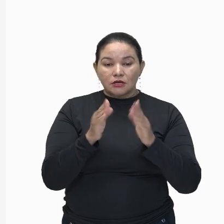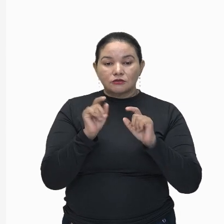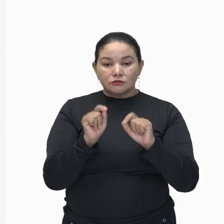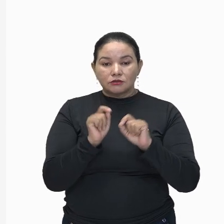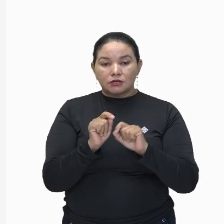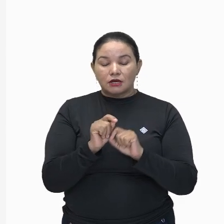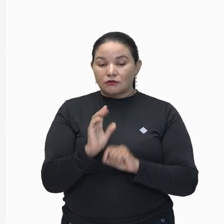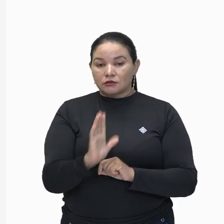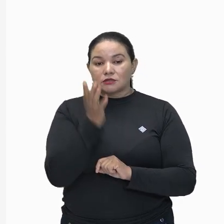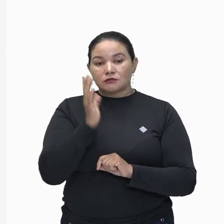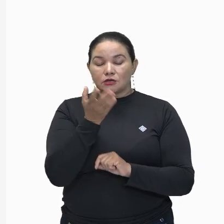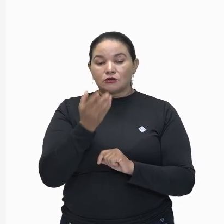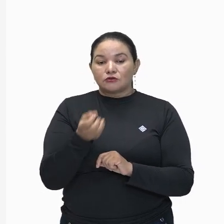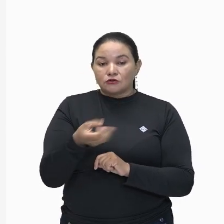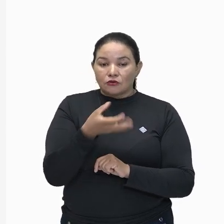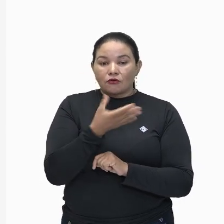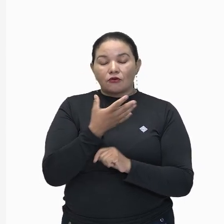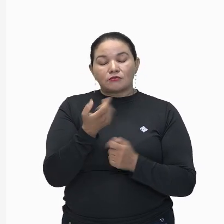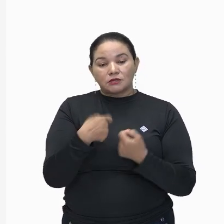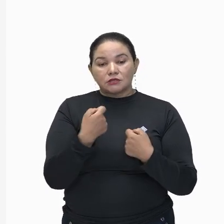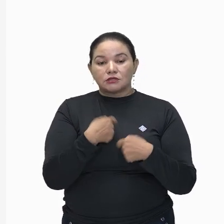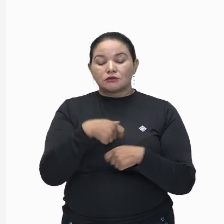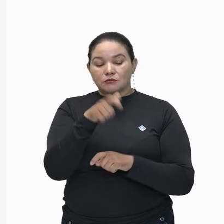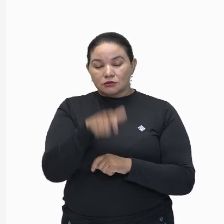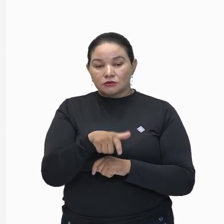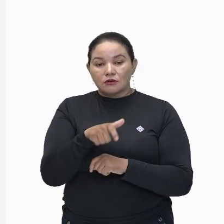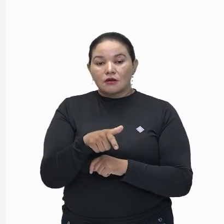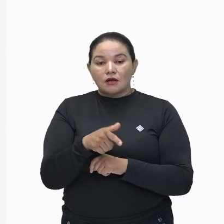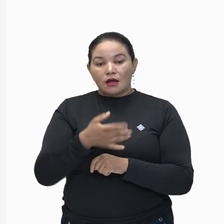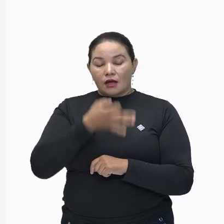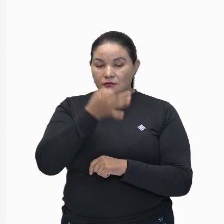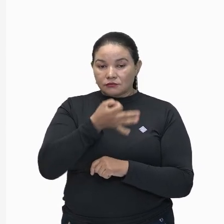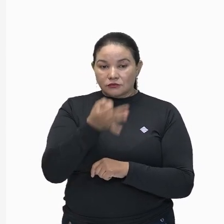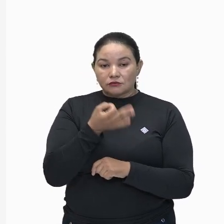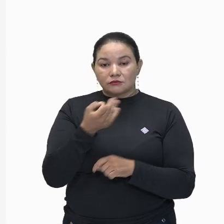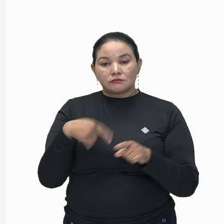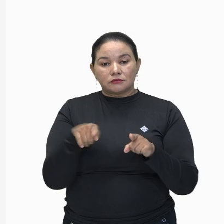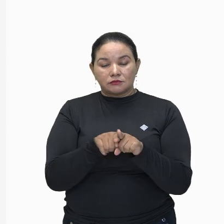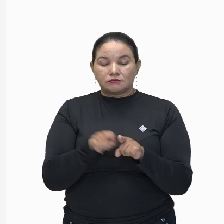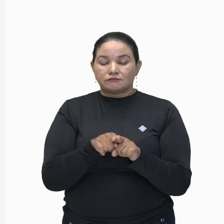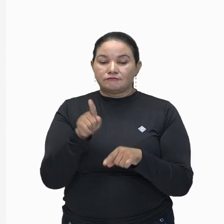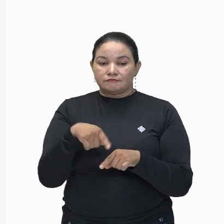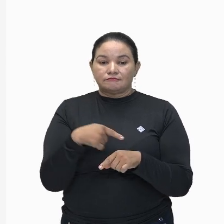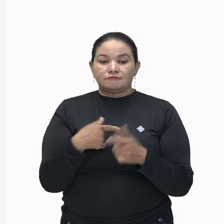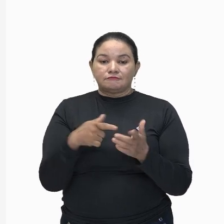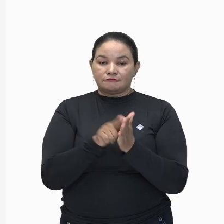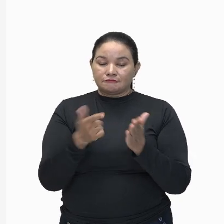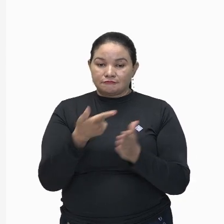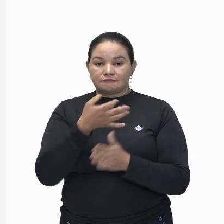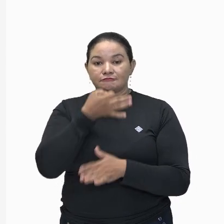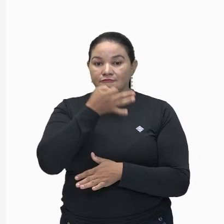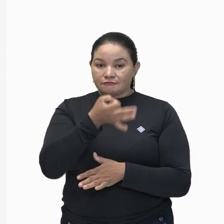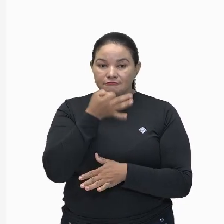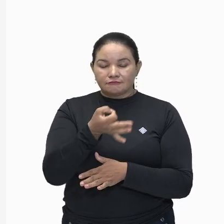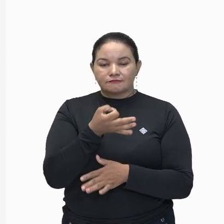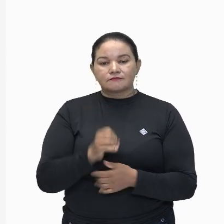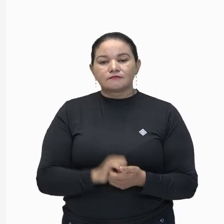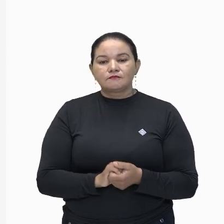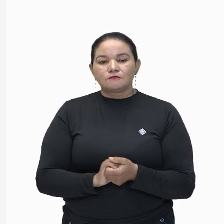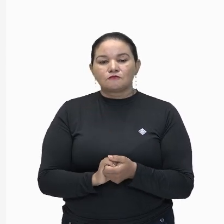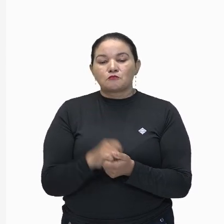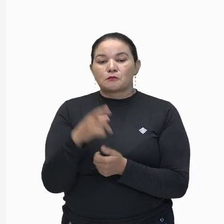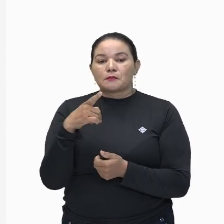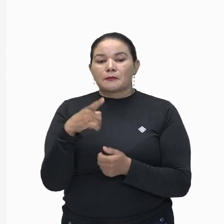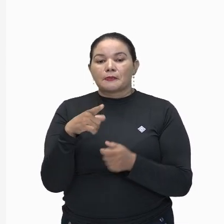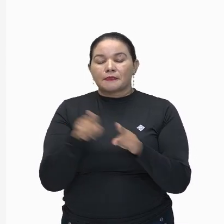reportagens, é possível que o repórter se posicione. Falei aqui que é um jornalismo opinativo. Muito bem. Além